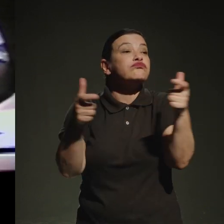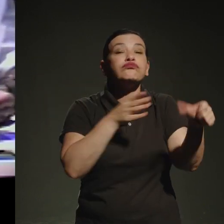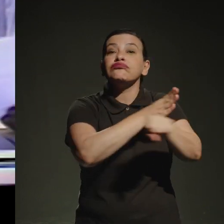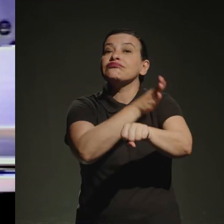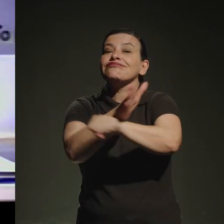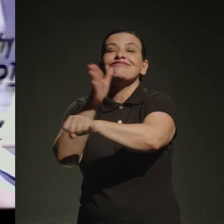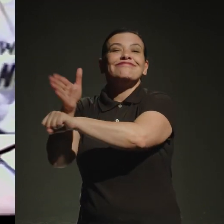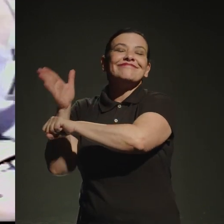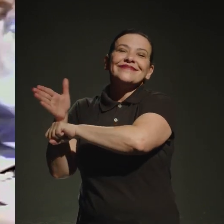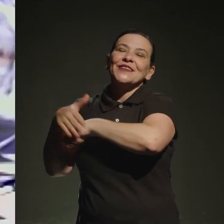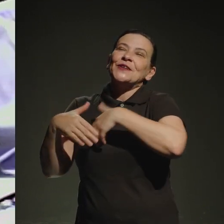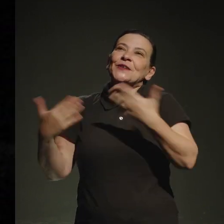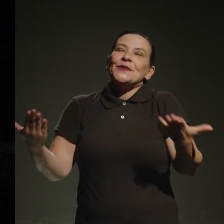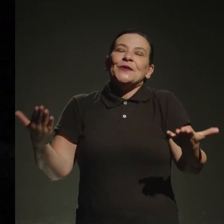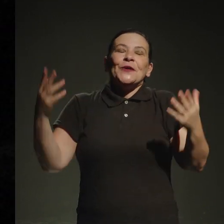anônimo.